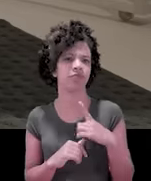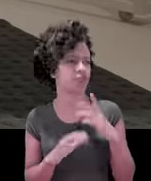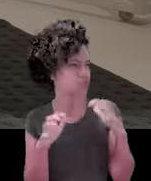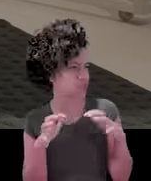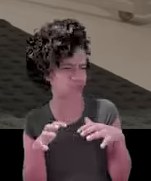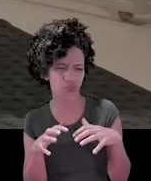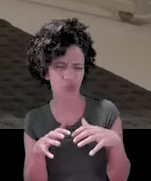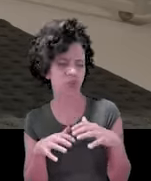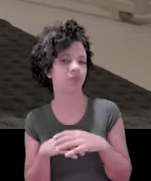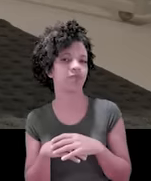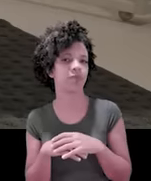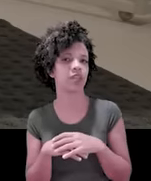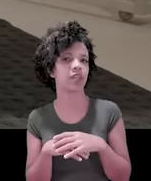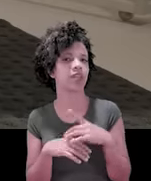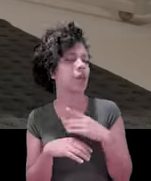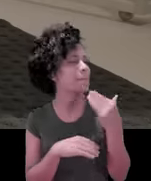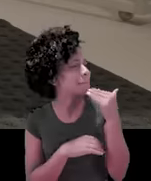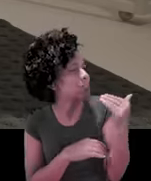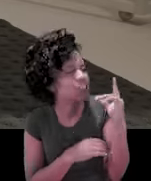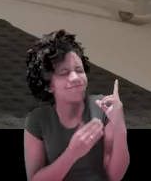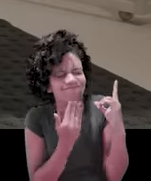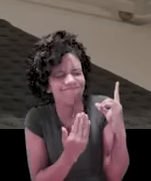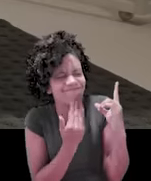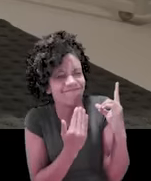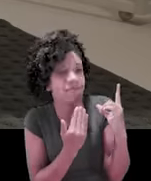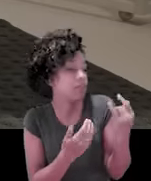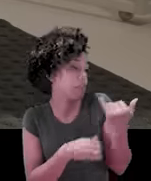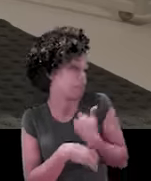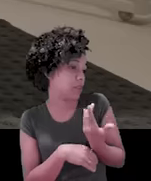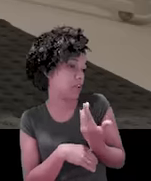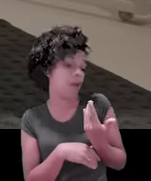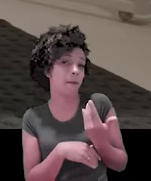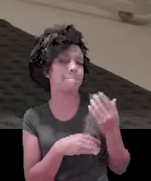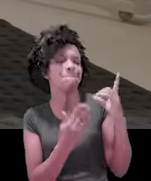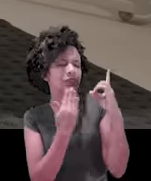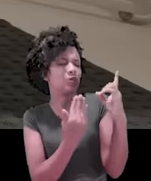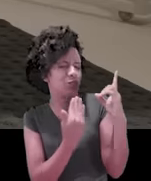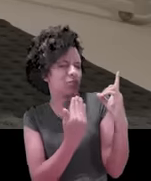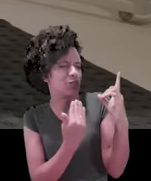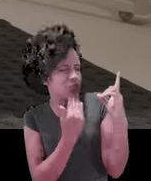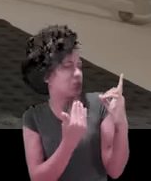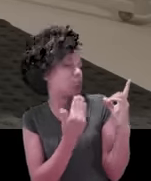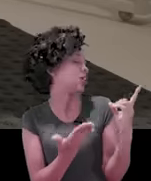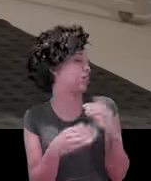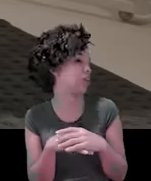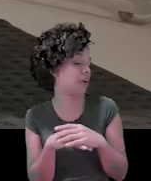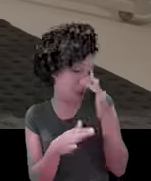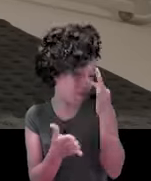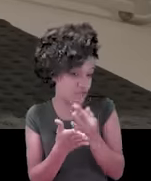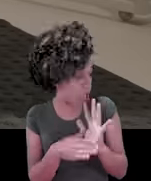eu ver meu pai deixa eu te pedir meu pai para pedir tanto tanto tanto tanto frio que me disseram né você que me ensinar se você pedir pedir pedir pedir pedir pedir